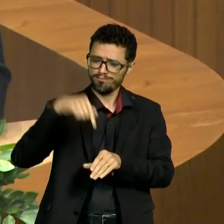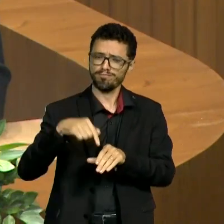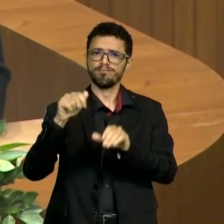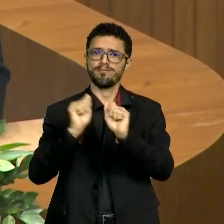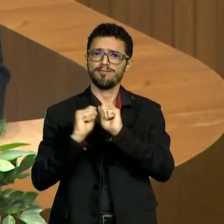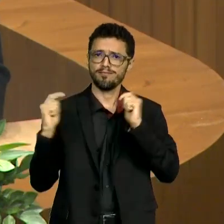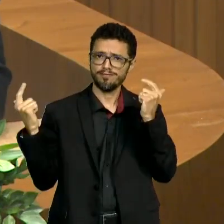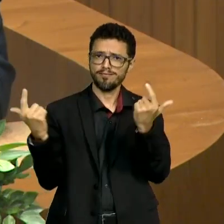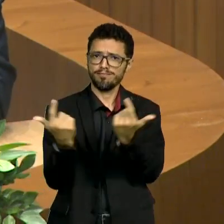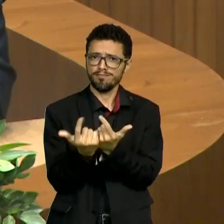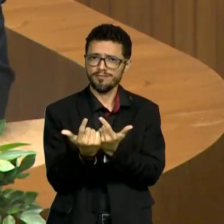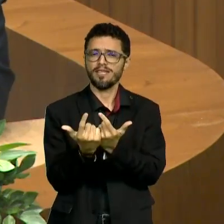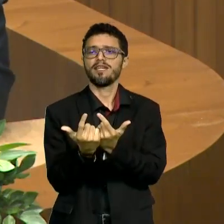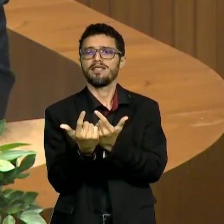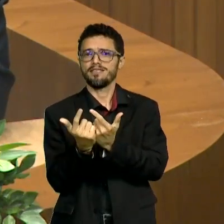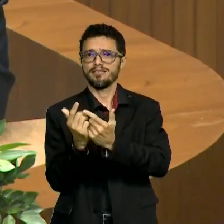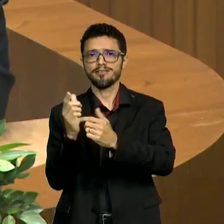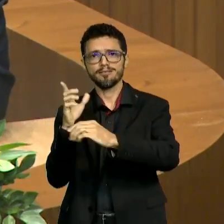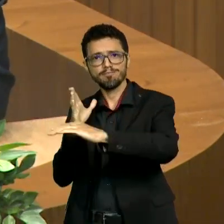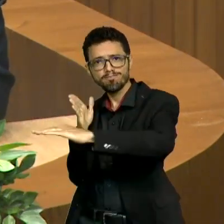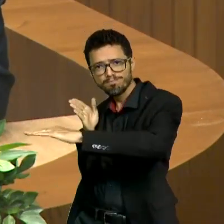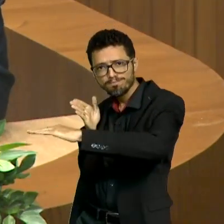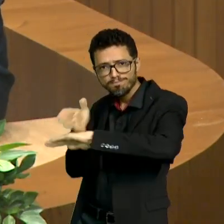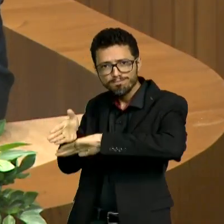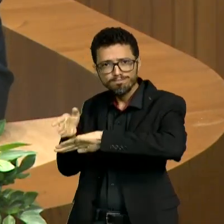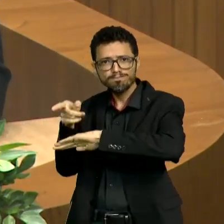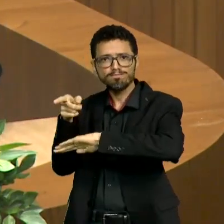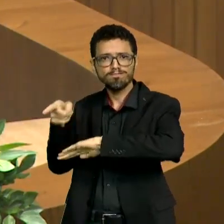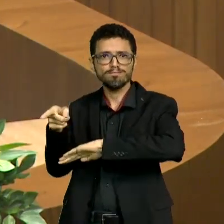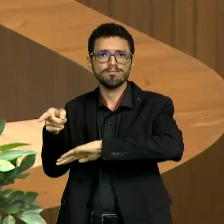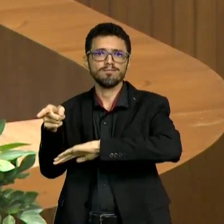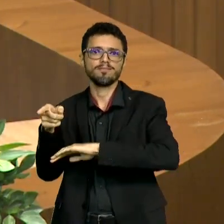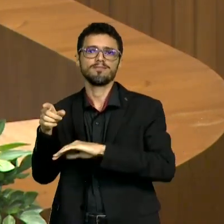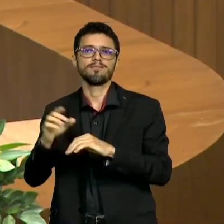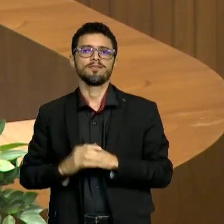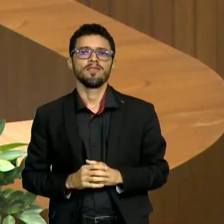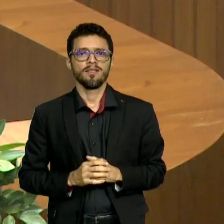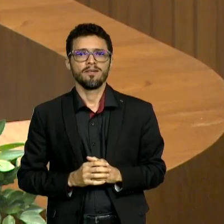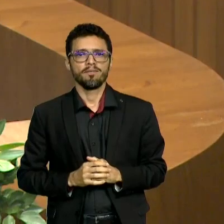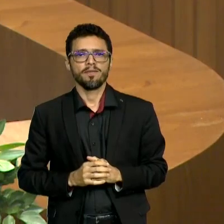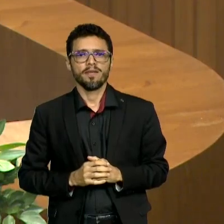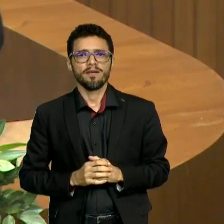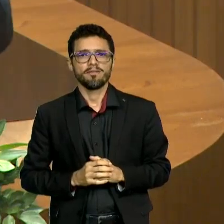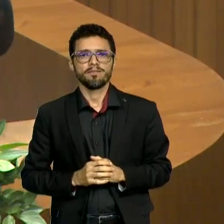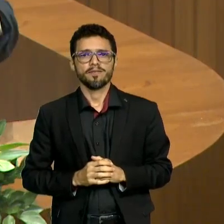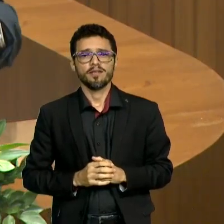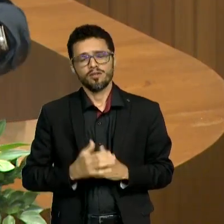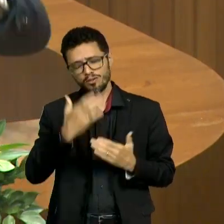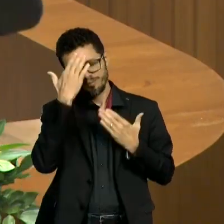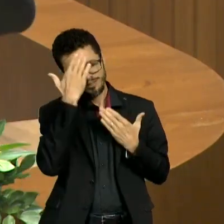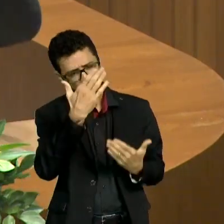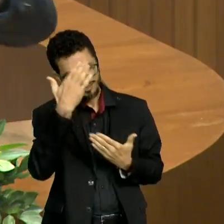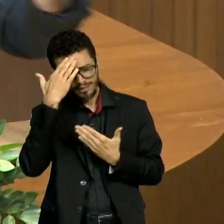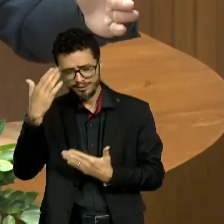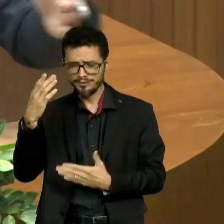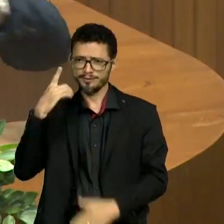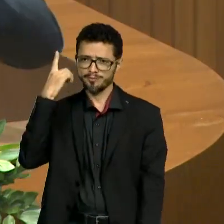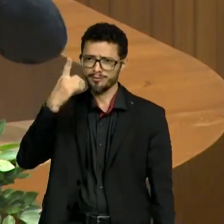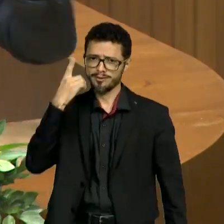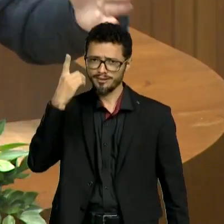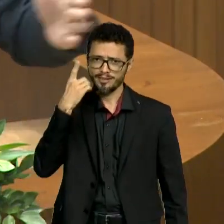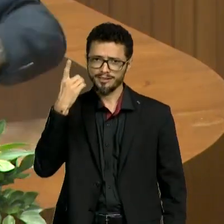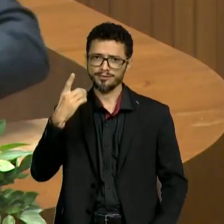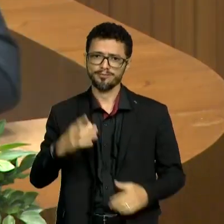a intervenção estatal no município de Imperatriz. Muito obrigado, senhores deputados. São essas as minhas palavras. E é claro